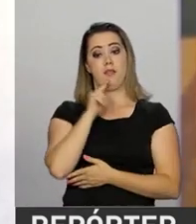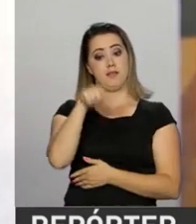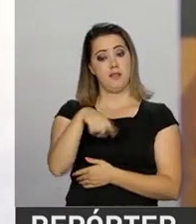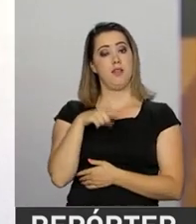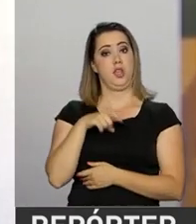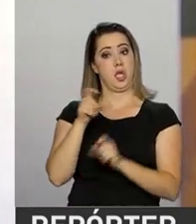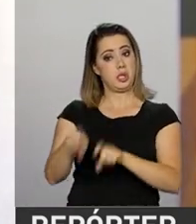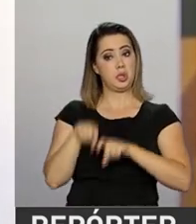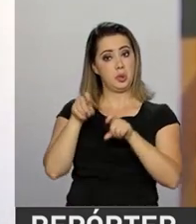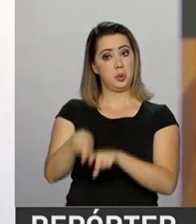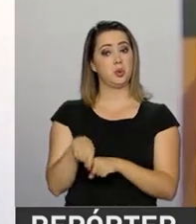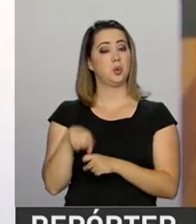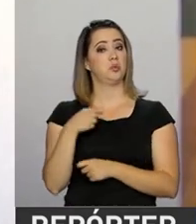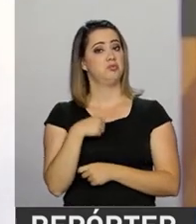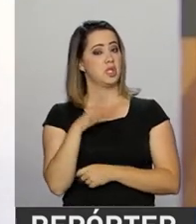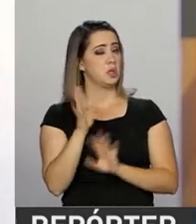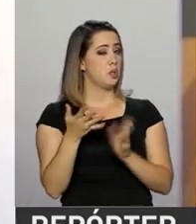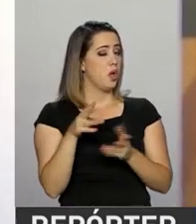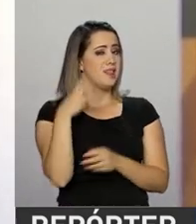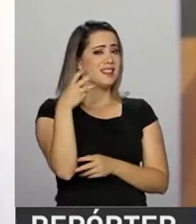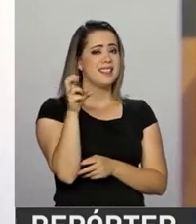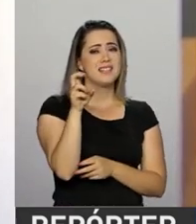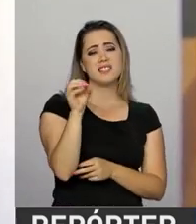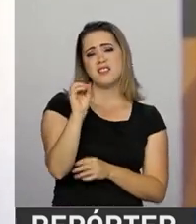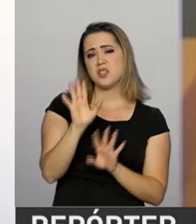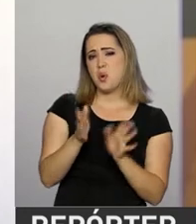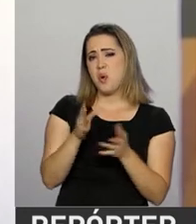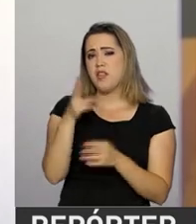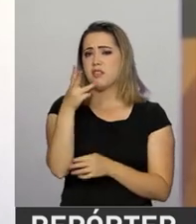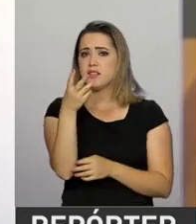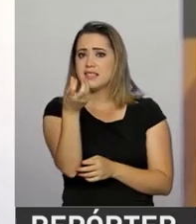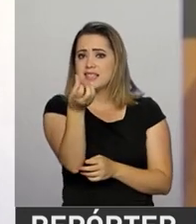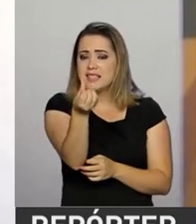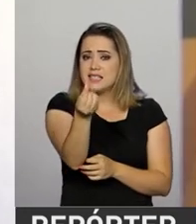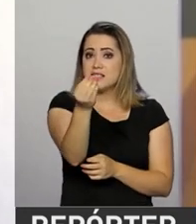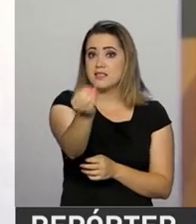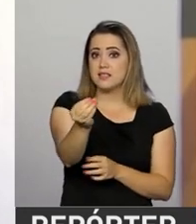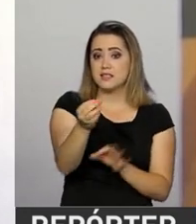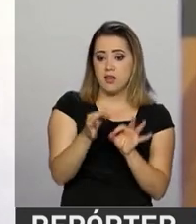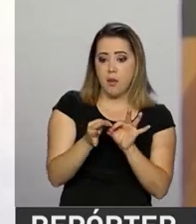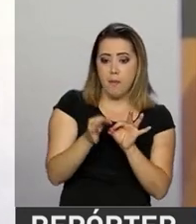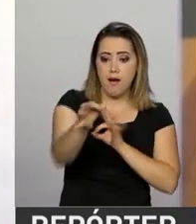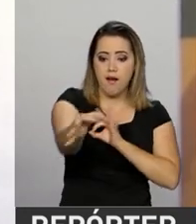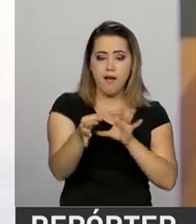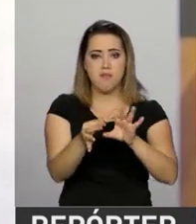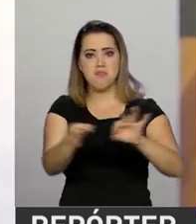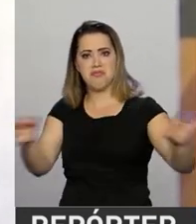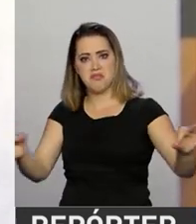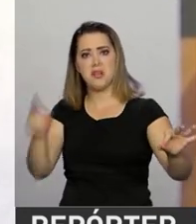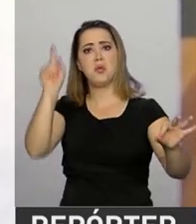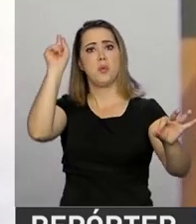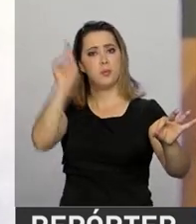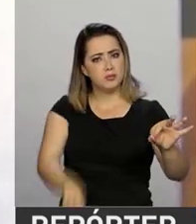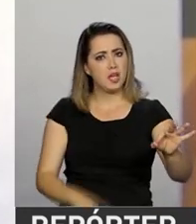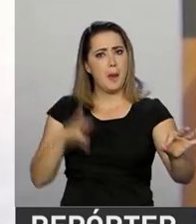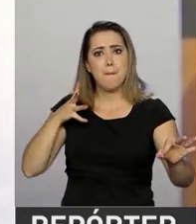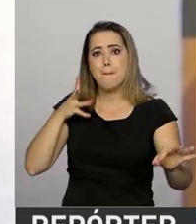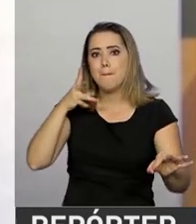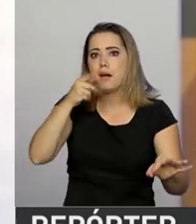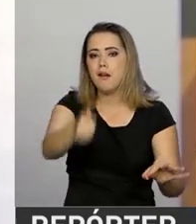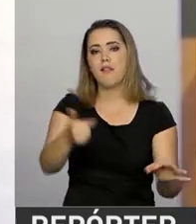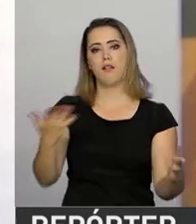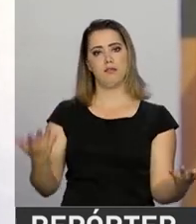estamos falando alguma coisa como 350 360 Aras por hectar o que é uma coisa muito